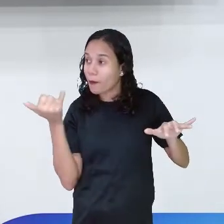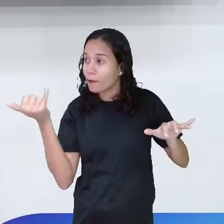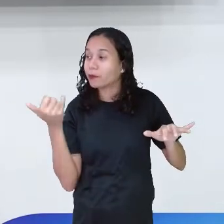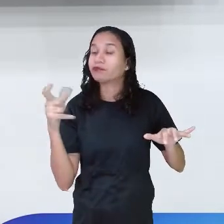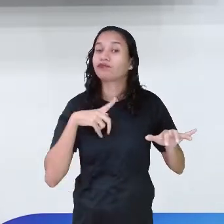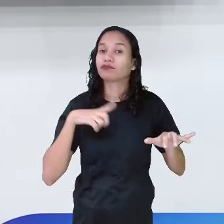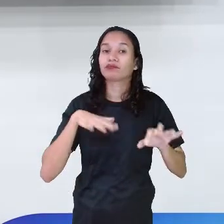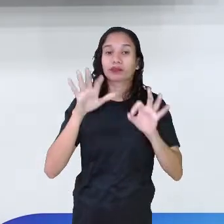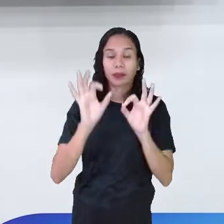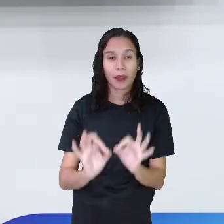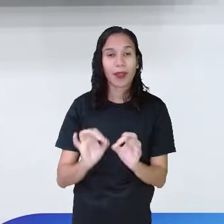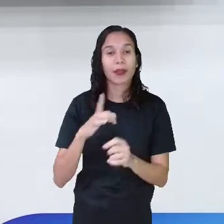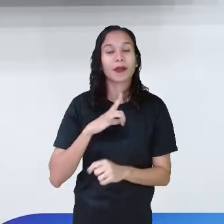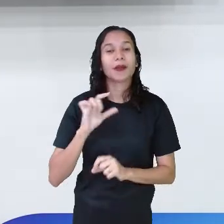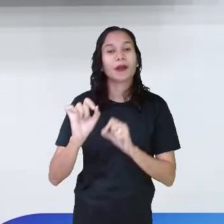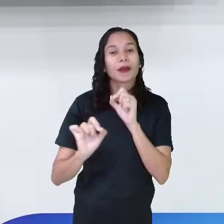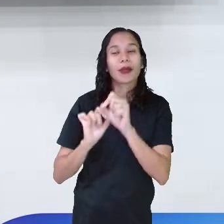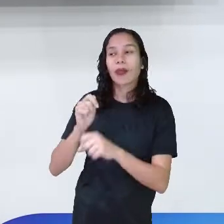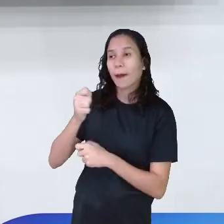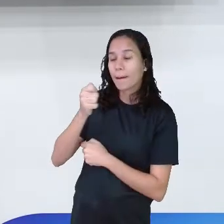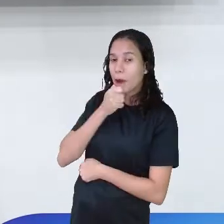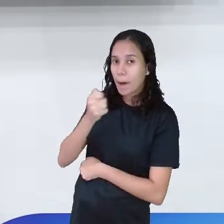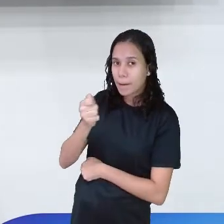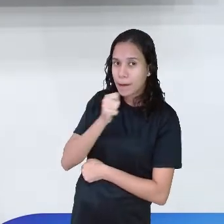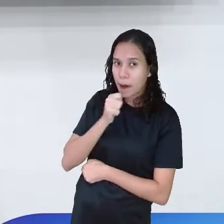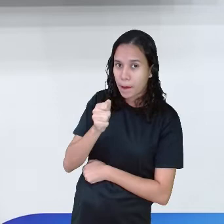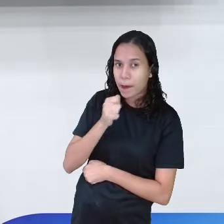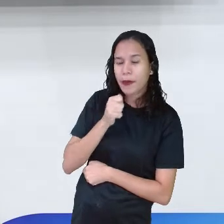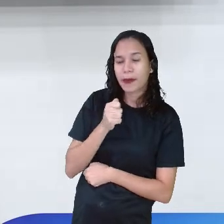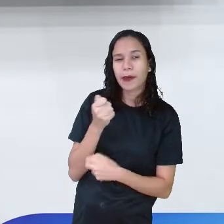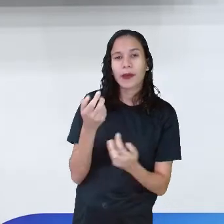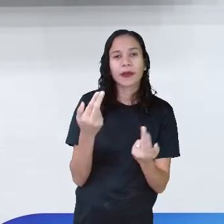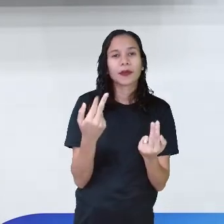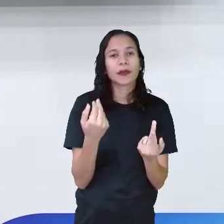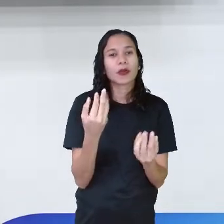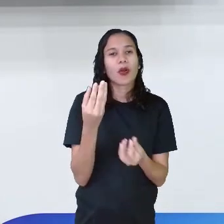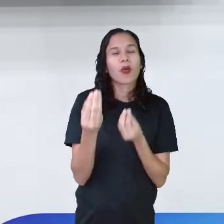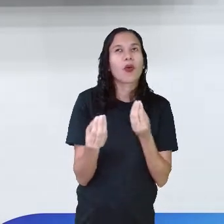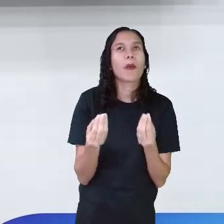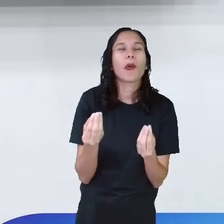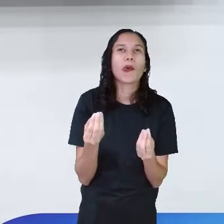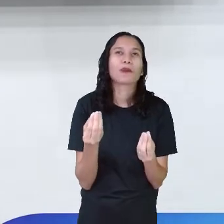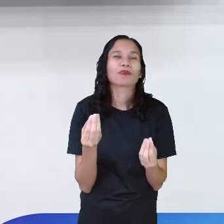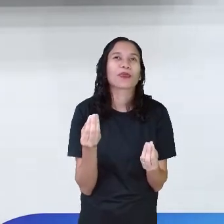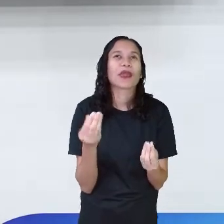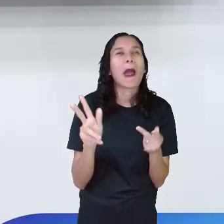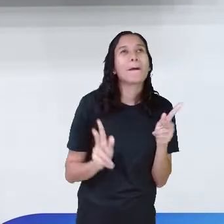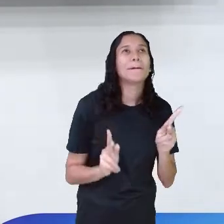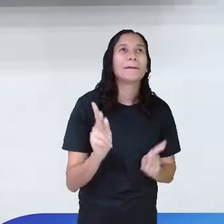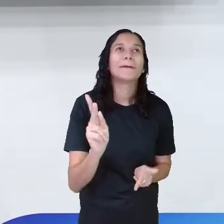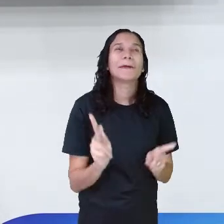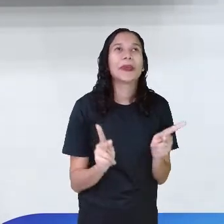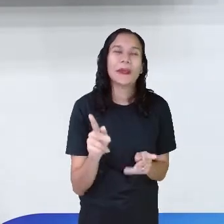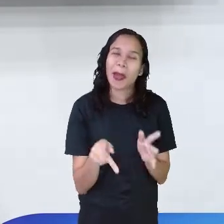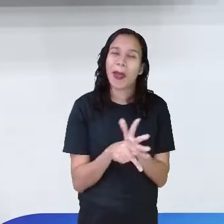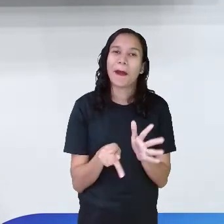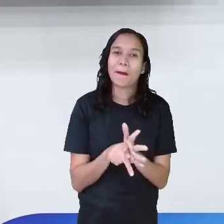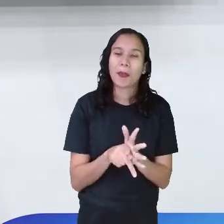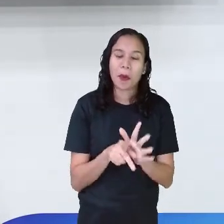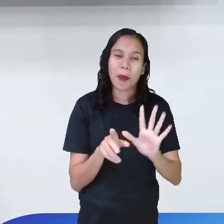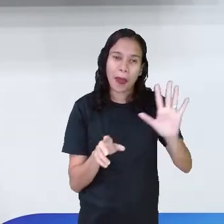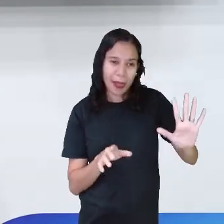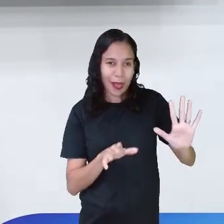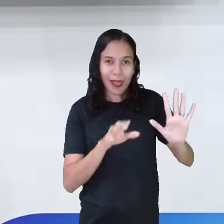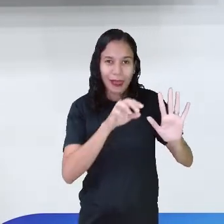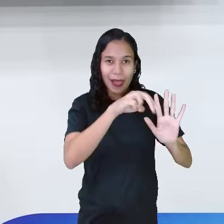para a gente. Reportagem, você vai ver hoje, que ela é como que fosse uma prima da notícia, podemos dizer assim. São parecidos em